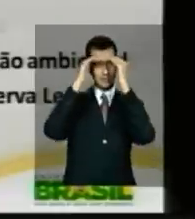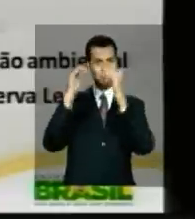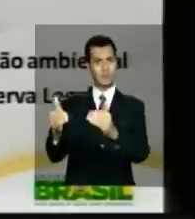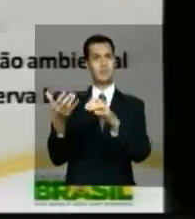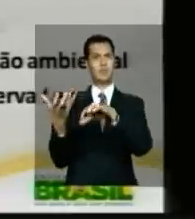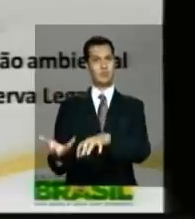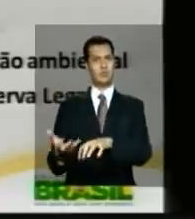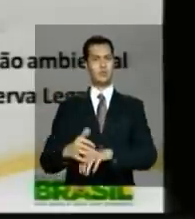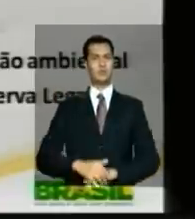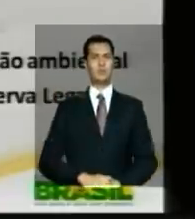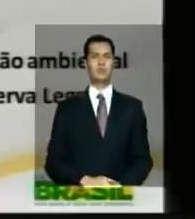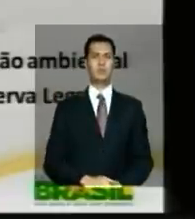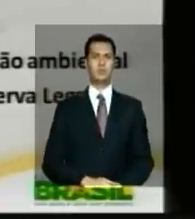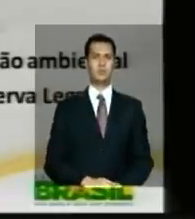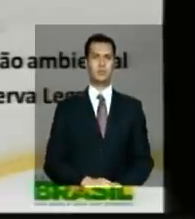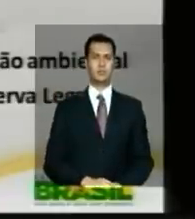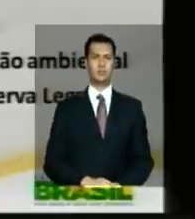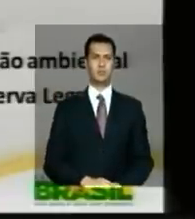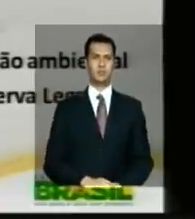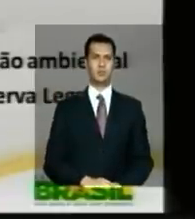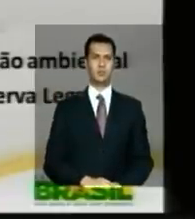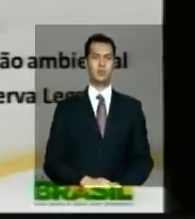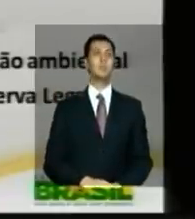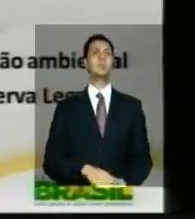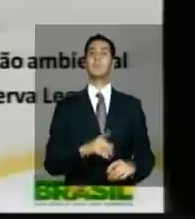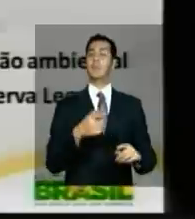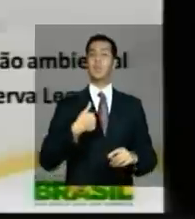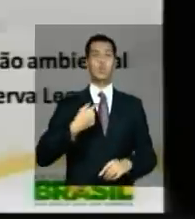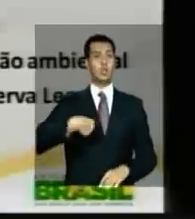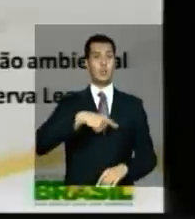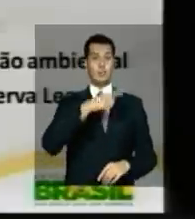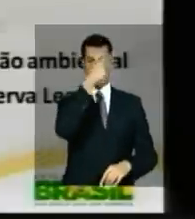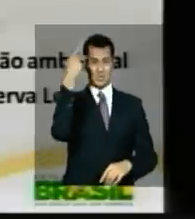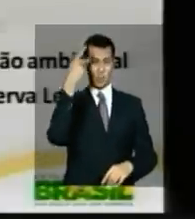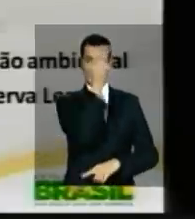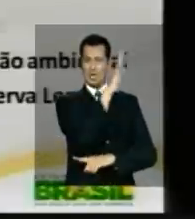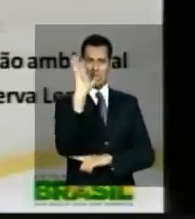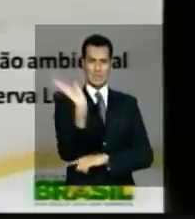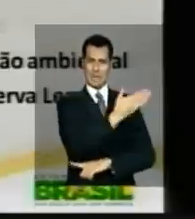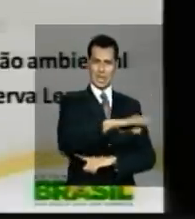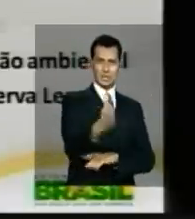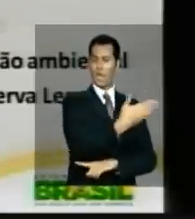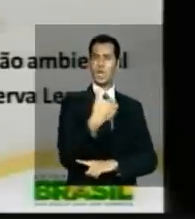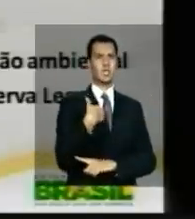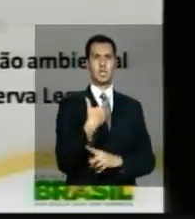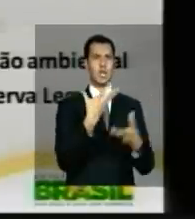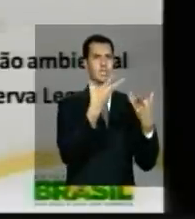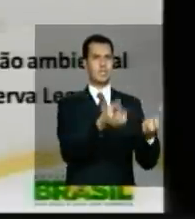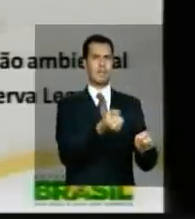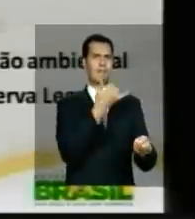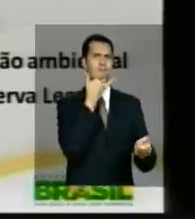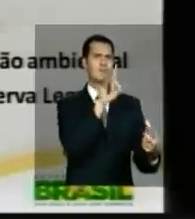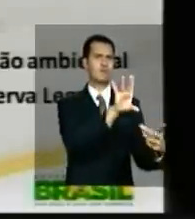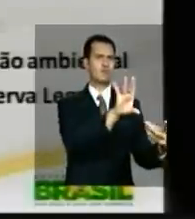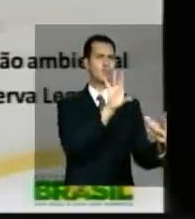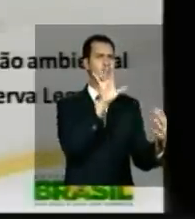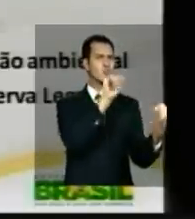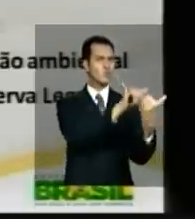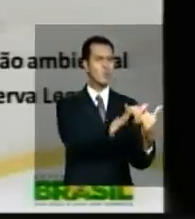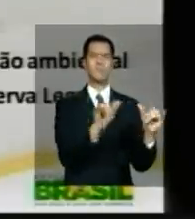Nacional não anisar o desmatador preservar os pequenos